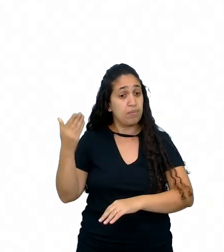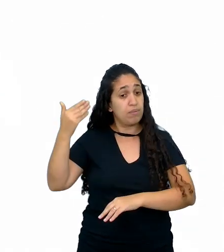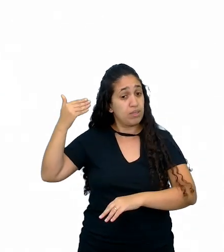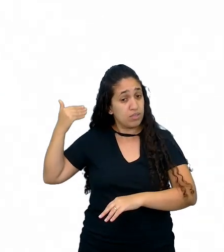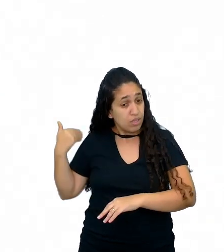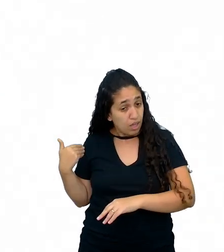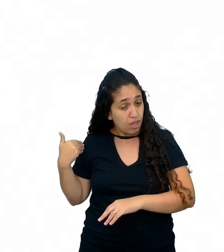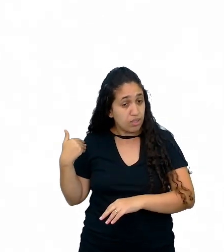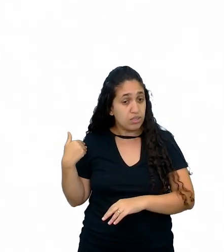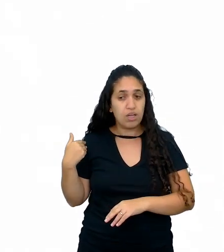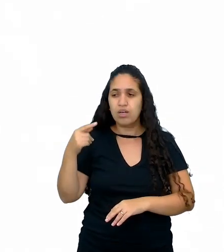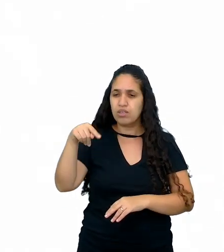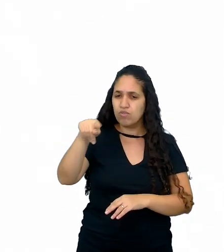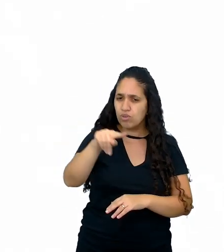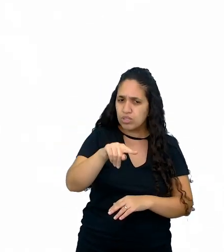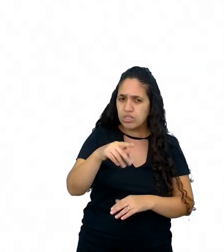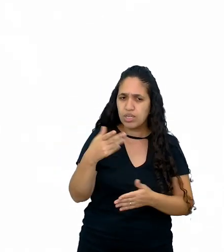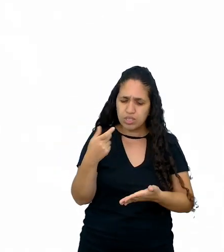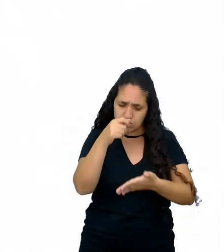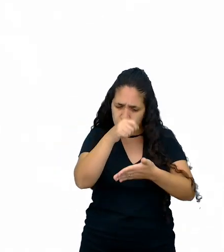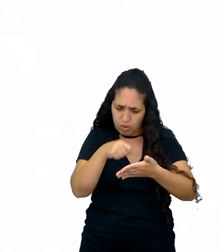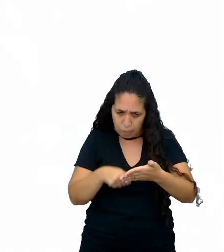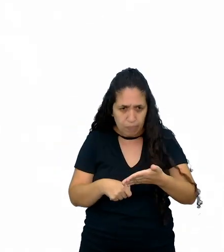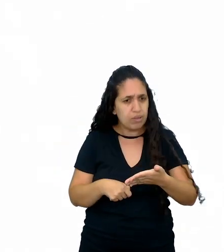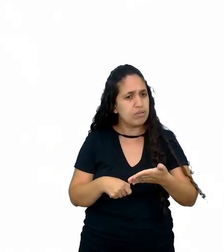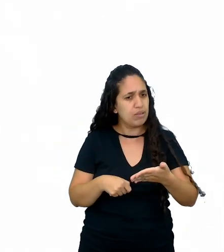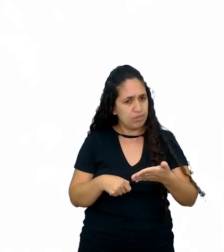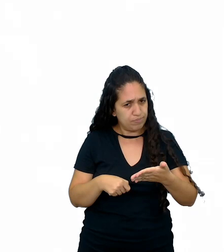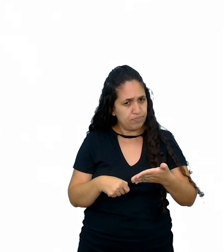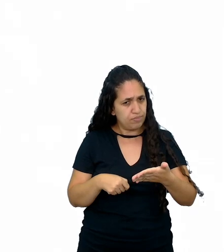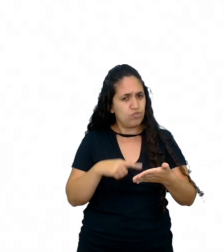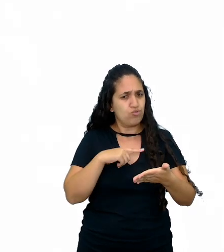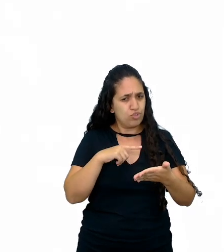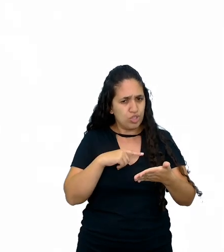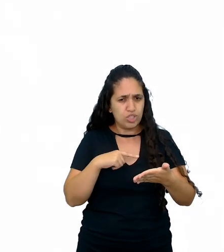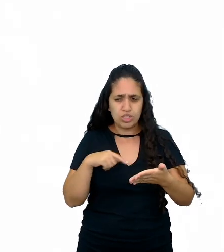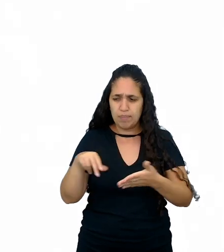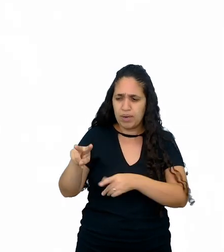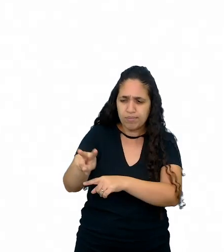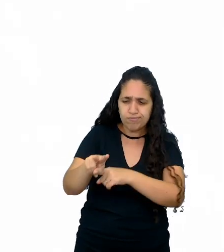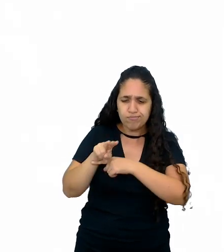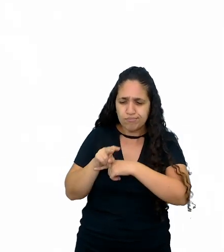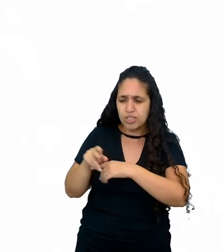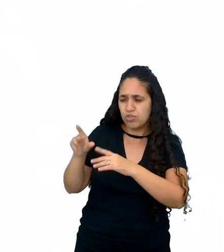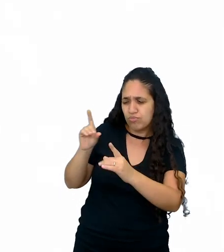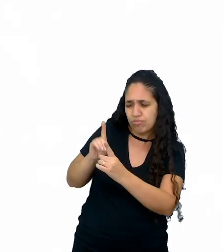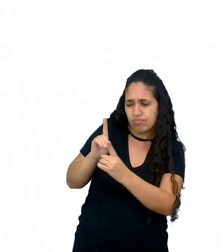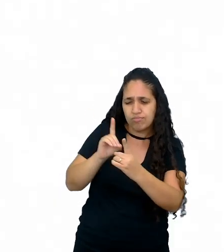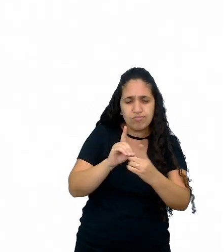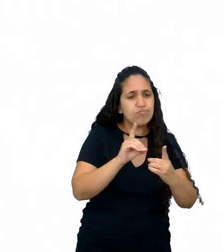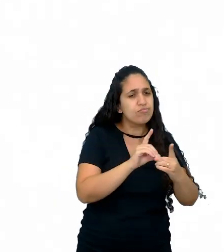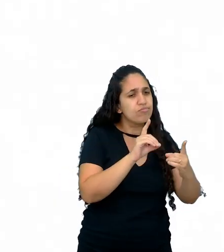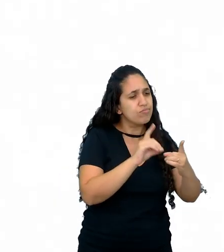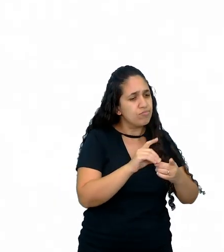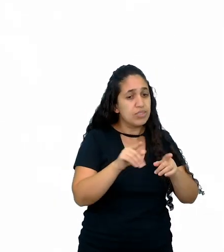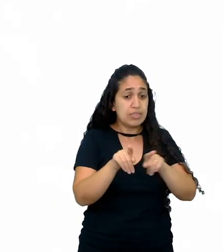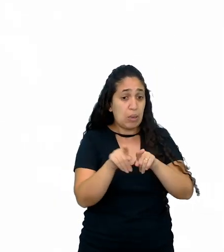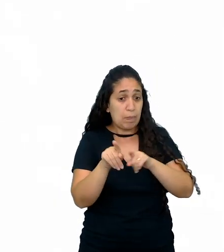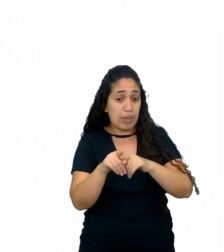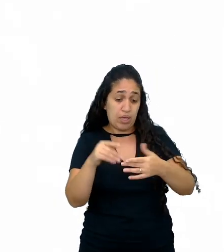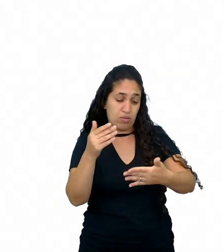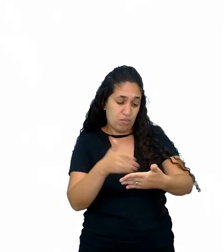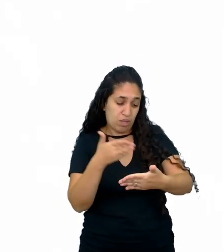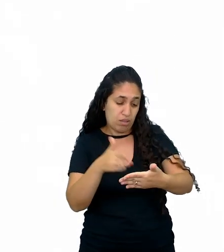que vocês tinham uma comanda na semana passada, né, para reunir com os vossos pares, ter em mãos o material do